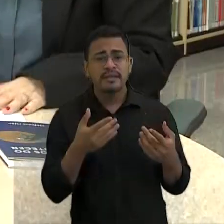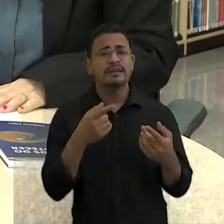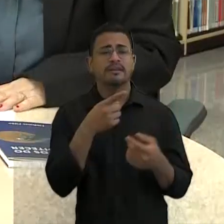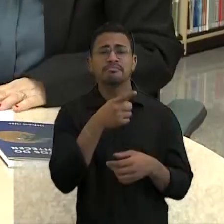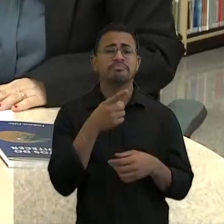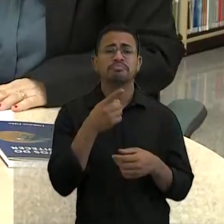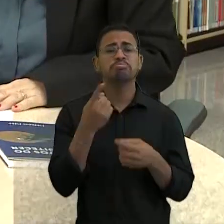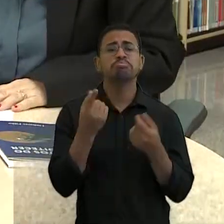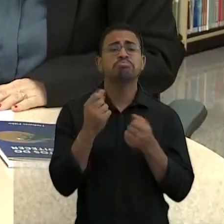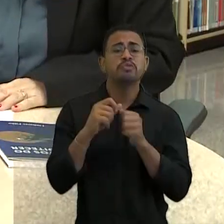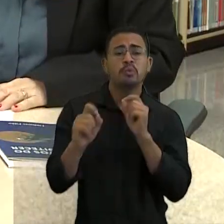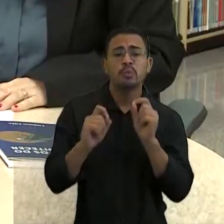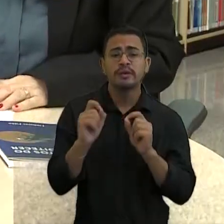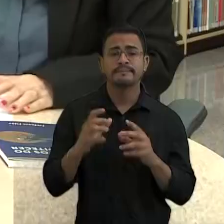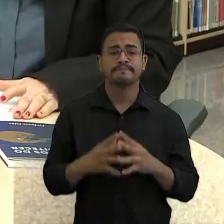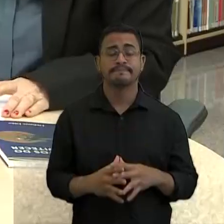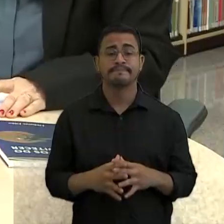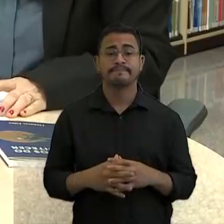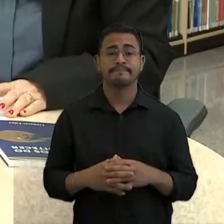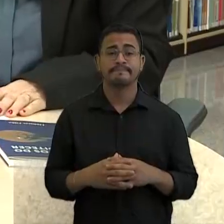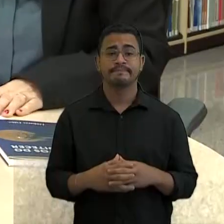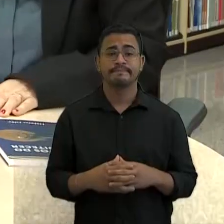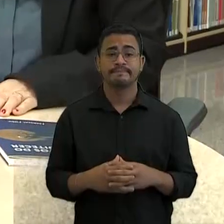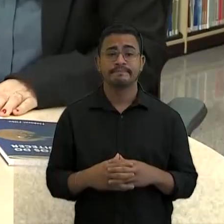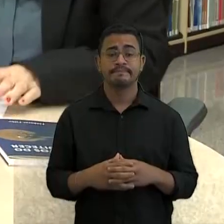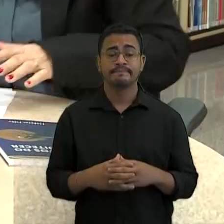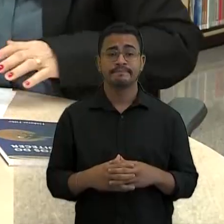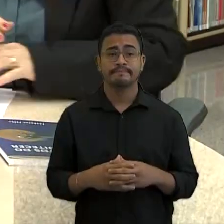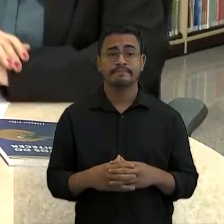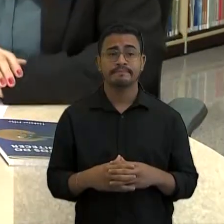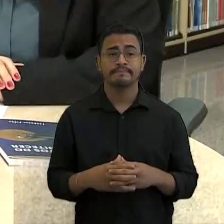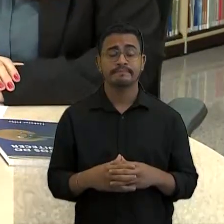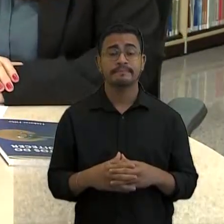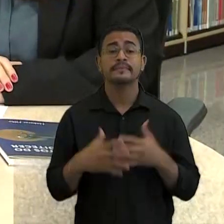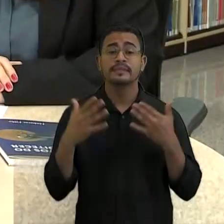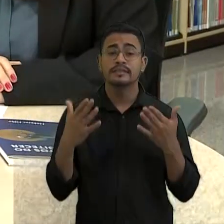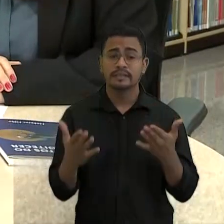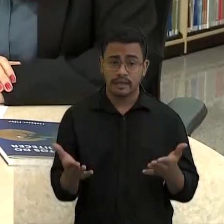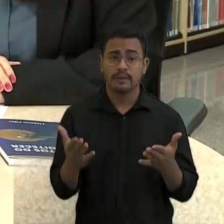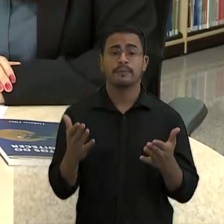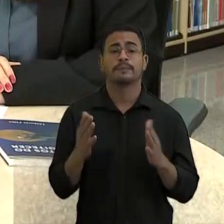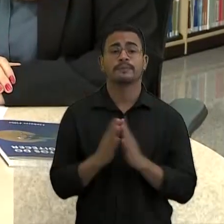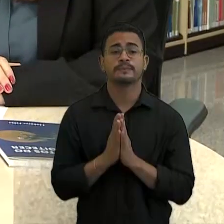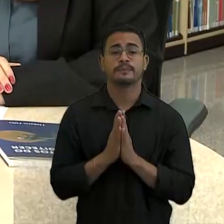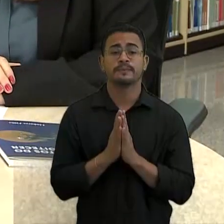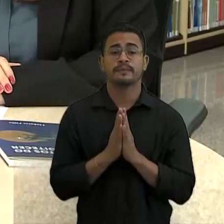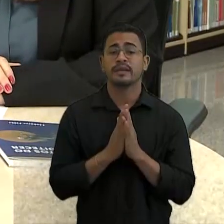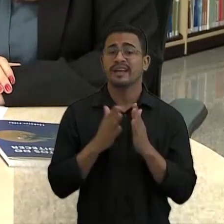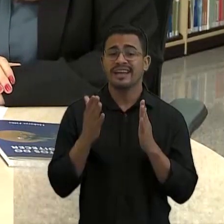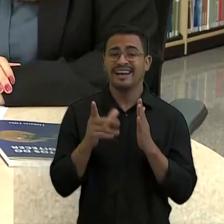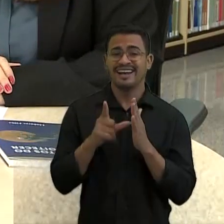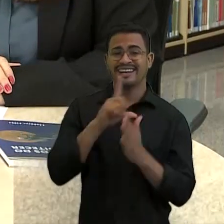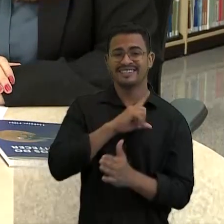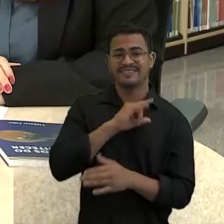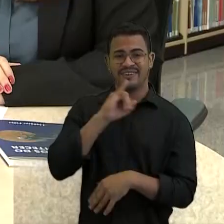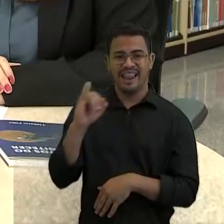colocou aqui. São, como eu já lhe disse,